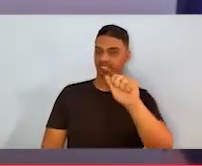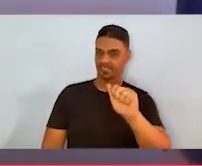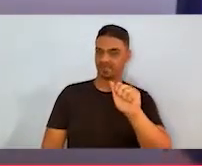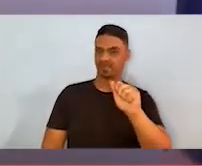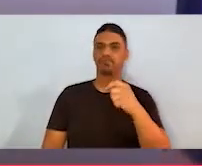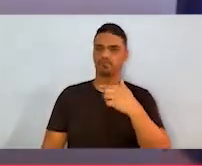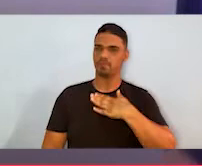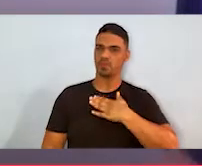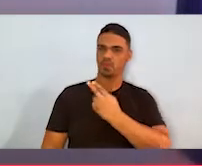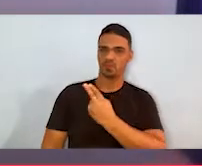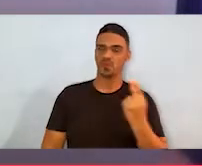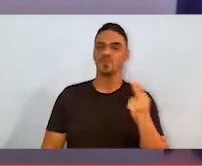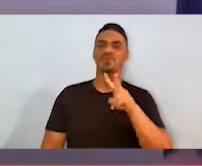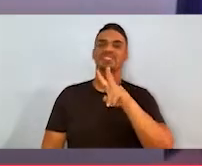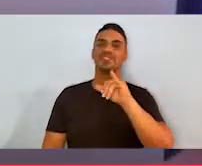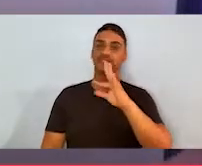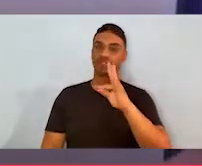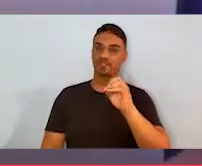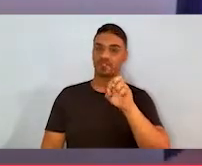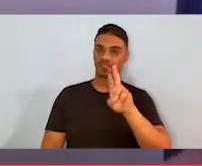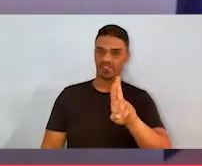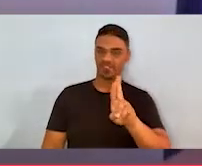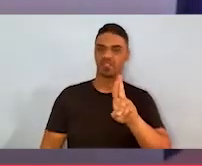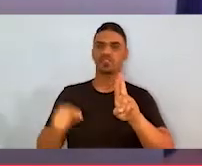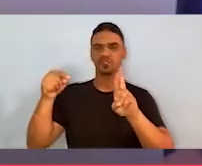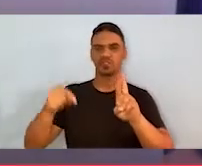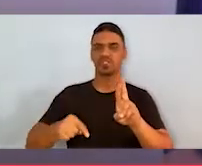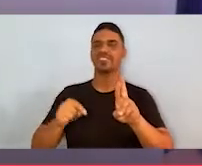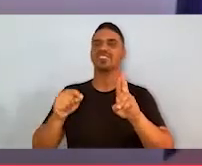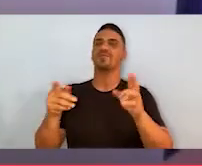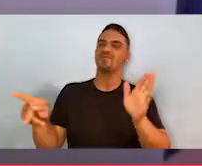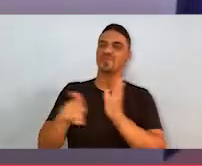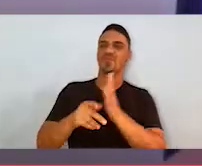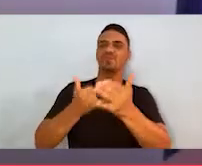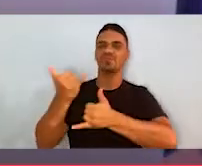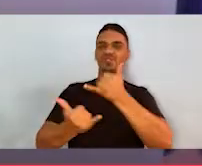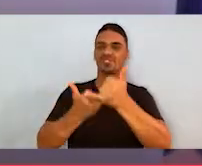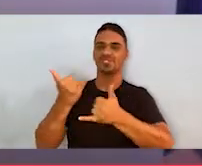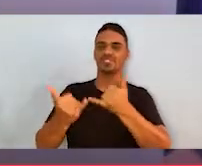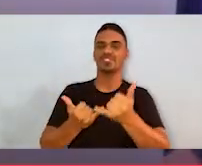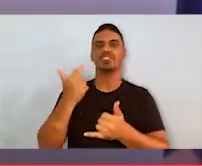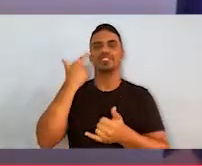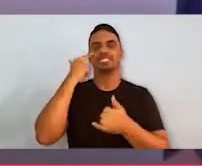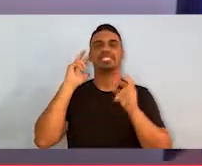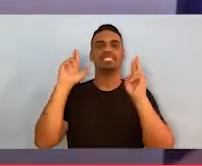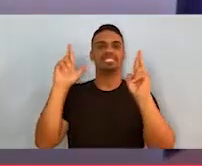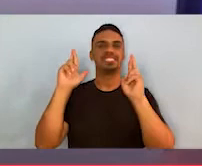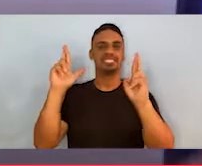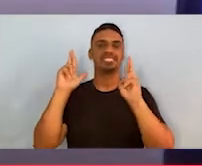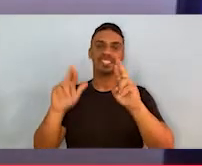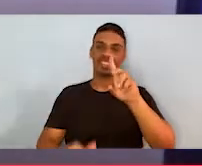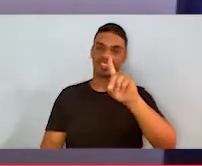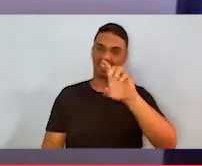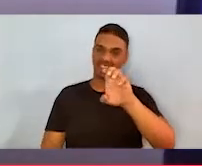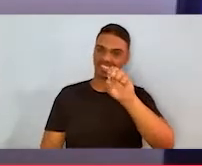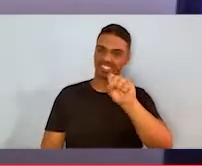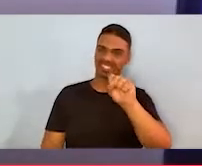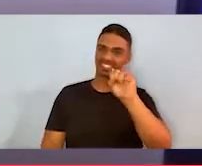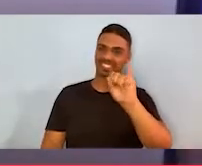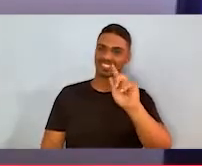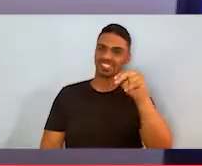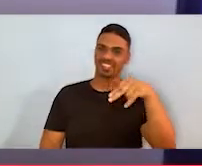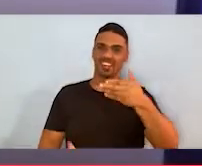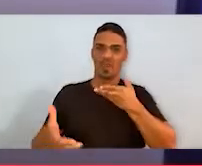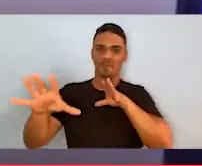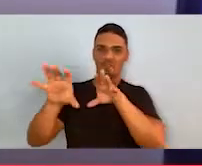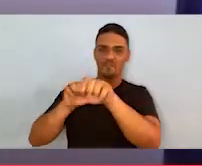Alva, sou um game designer aqui da Embi Morumbi. Espero eu me especializar em sound design, tá? Eu estou fazendo parte